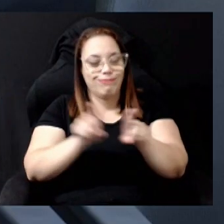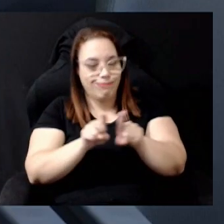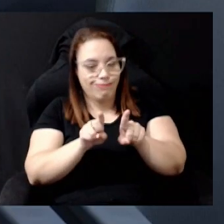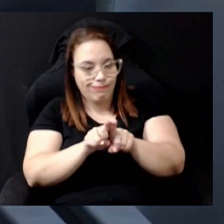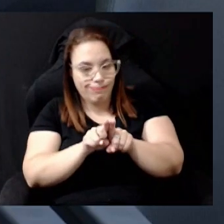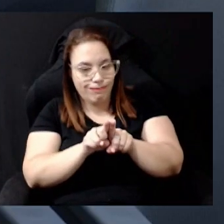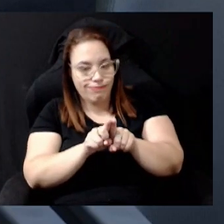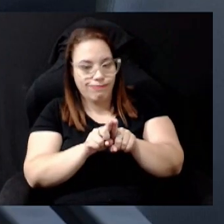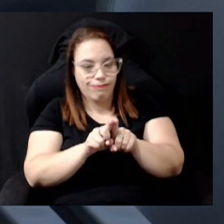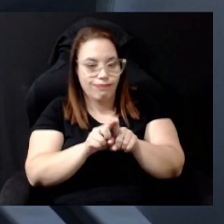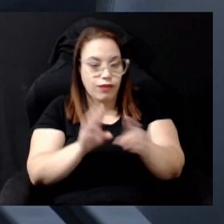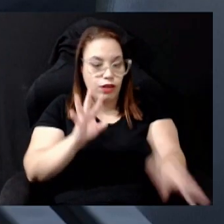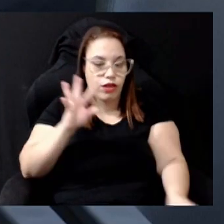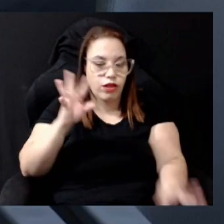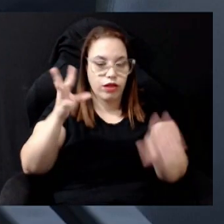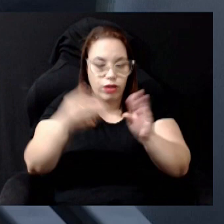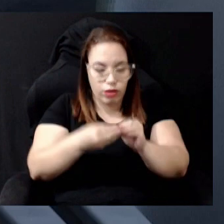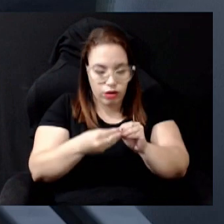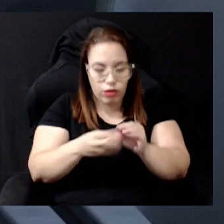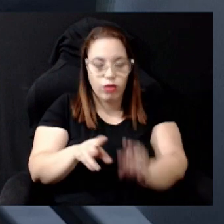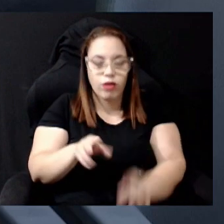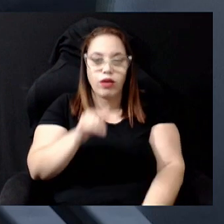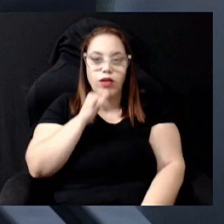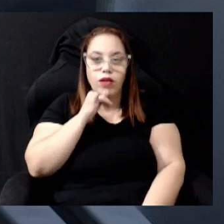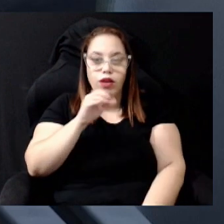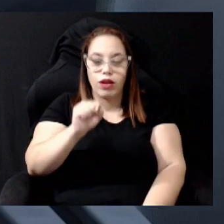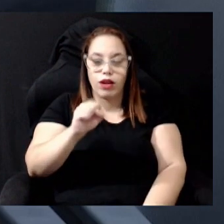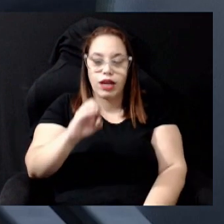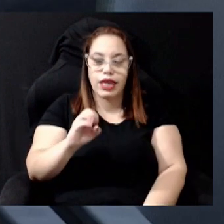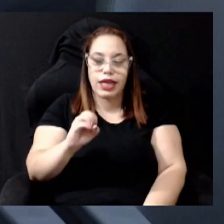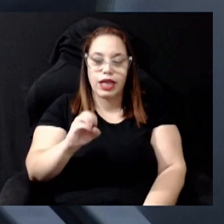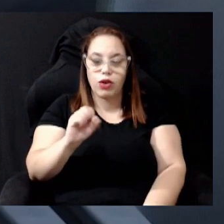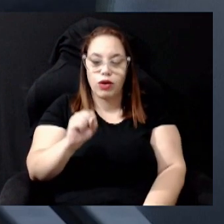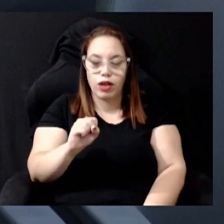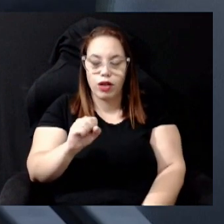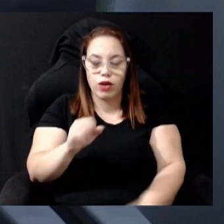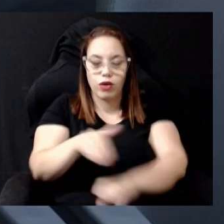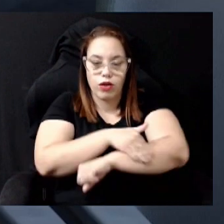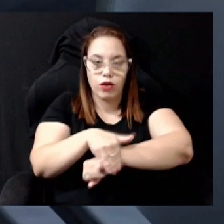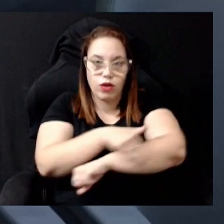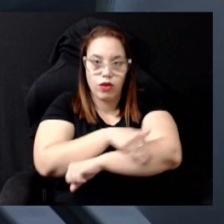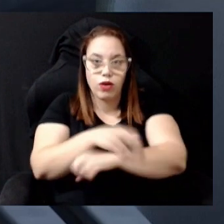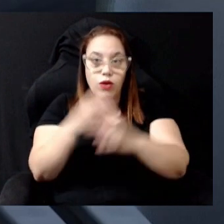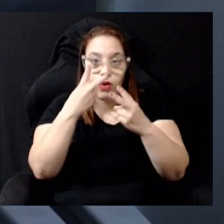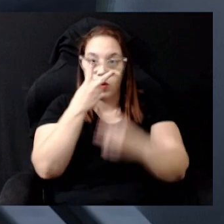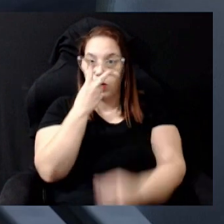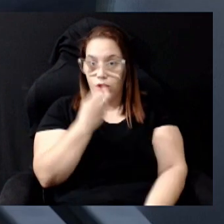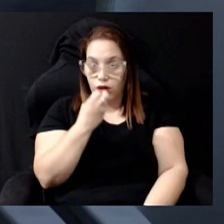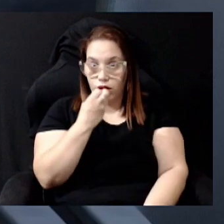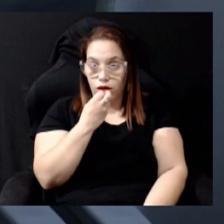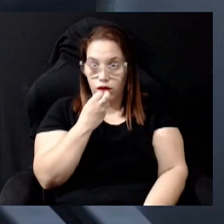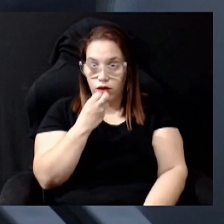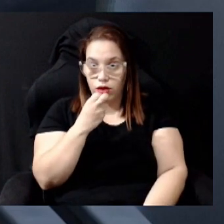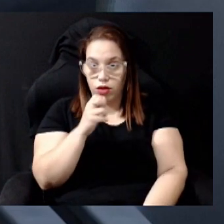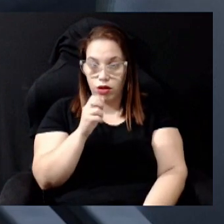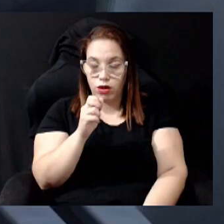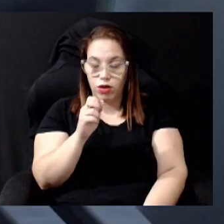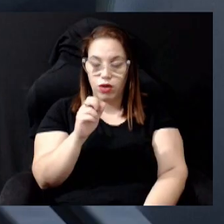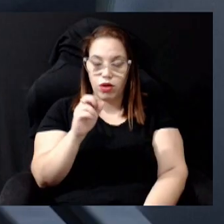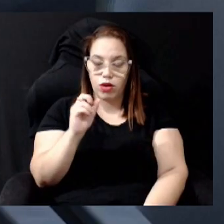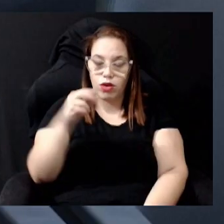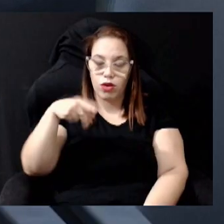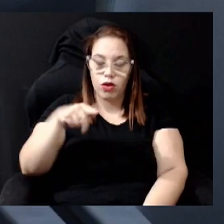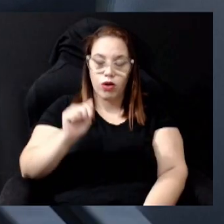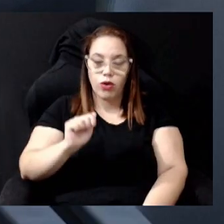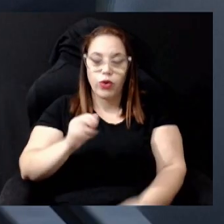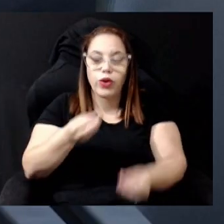emendas, né? Por exemplo, para o SOS Rua, Instituto dos Cegos, ONG Nossa Senhora da Visitação. Como foram